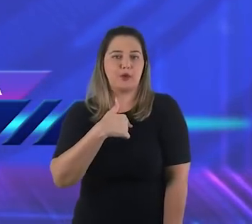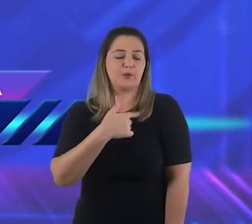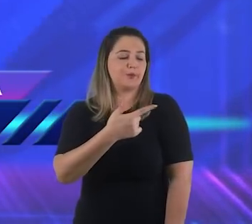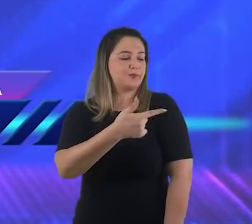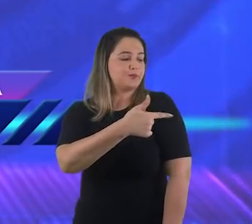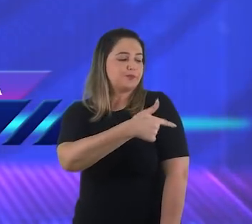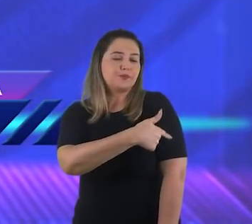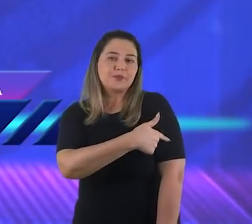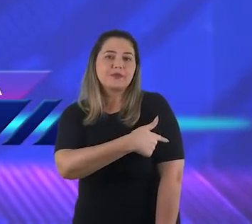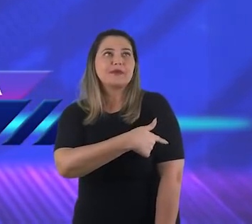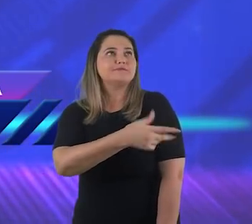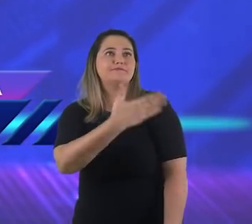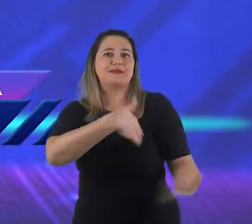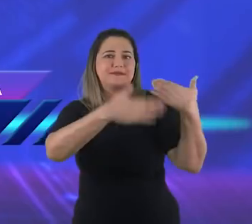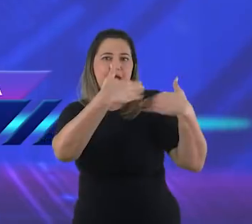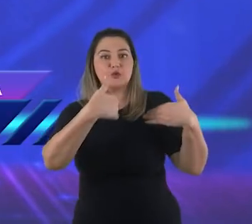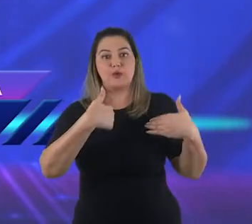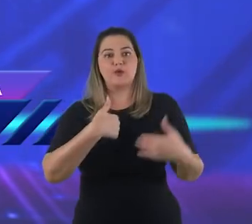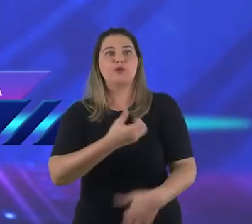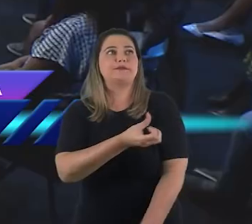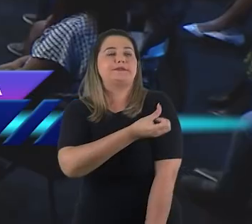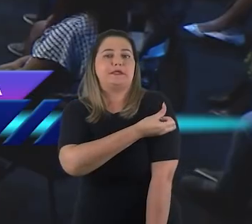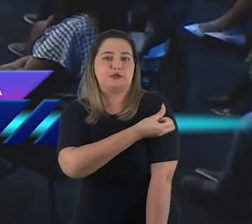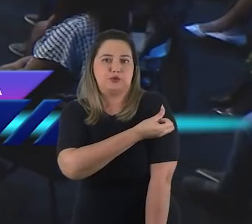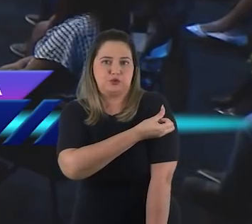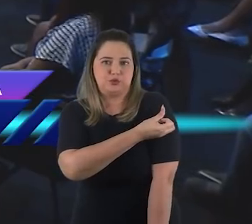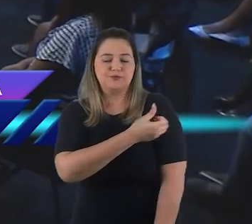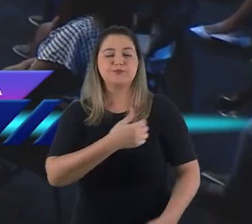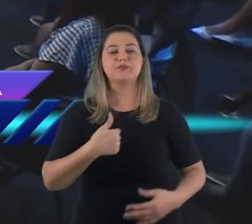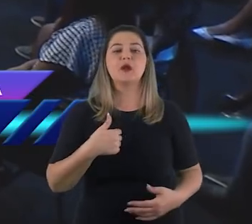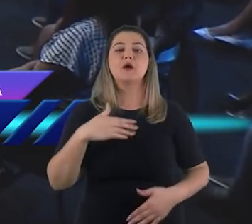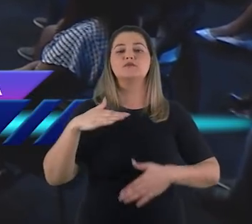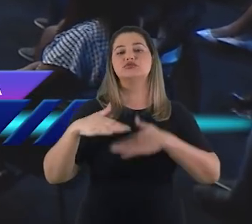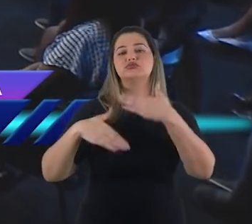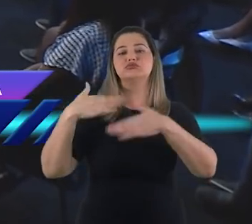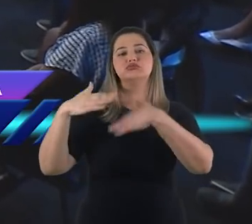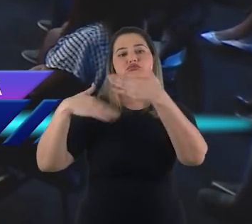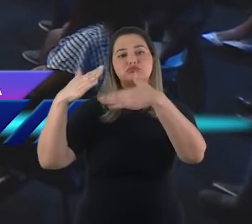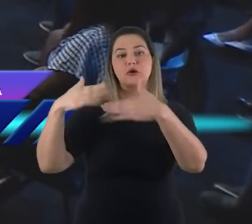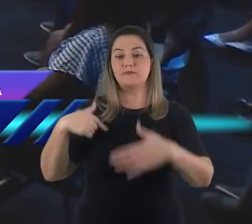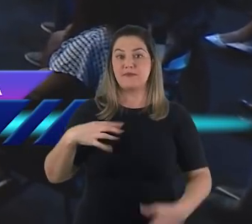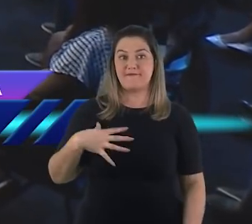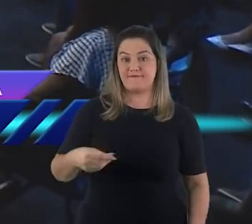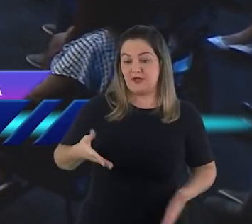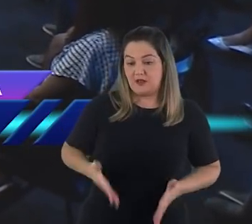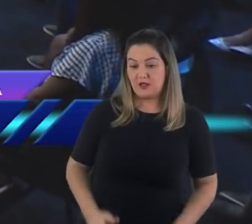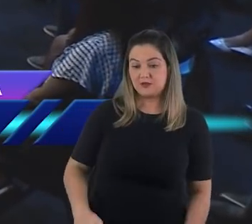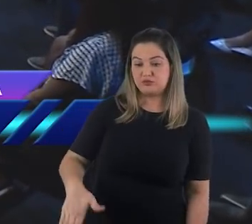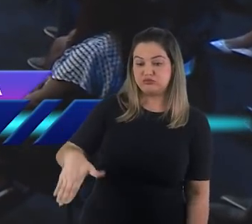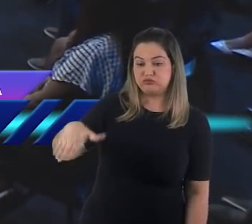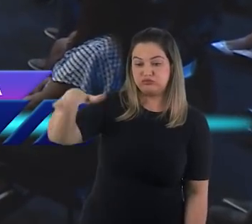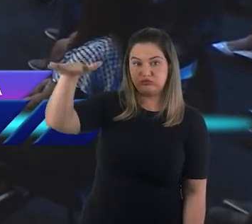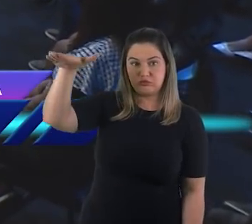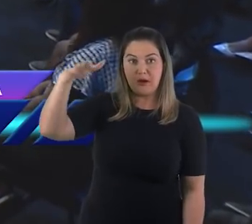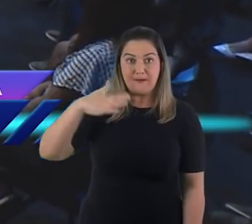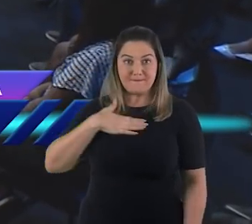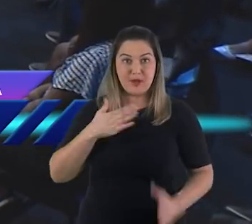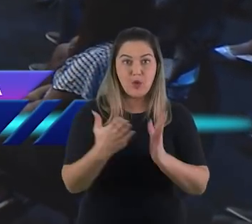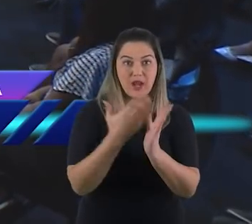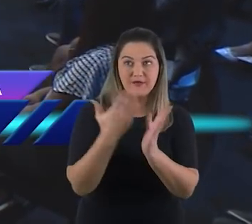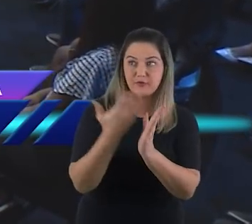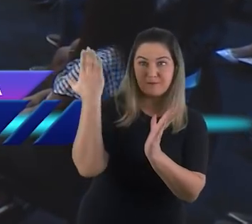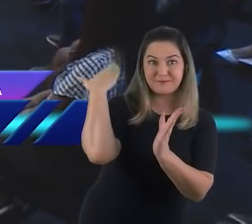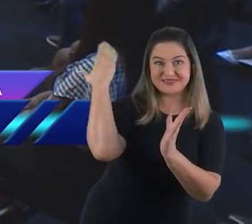estudei e dar para minha filha levar para a escola. Primeiro, porque o livro já não é mais o mesmo. E segundo, porque quando minha filha chegar com aquele livro